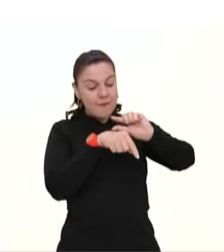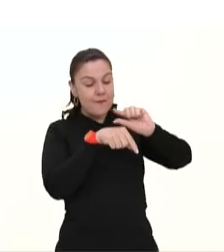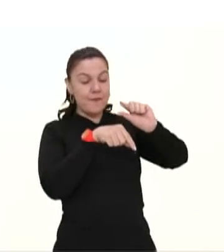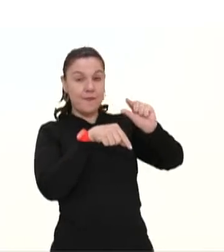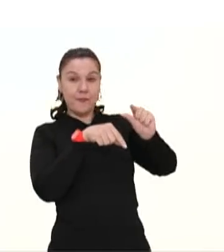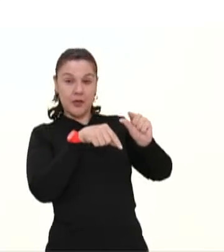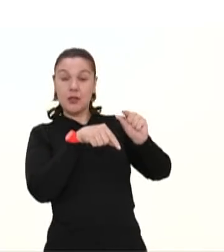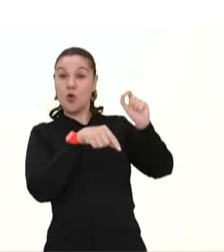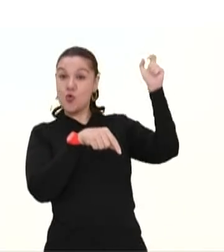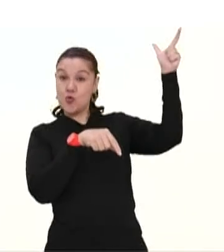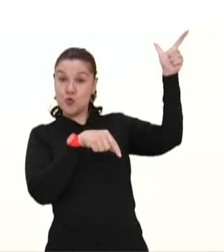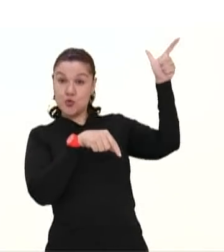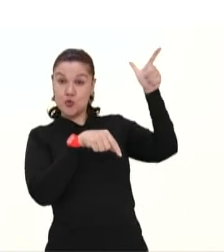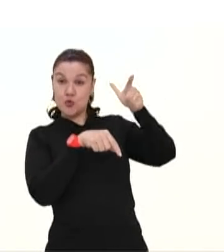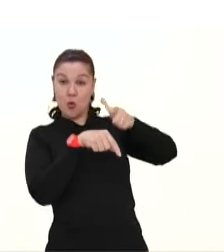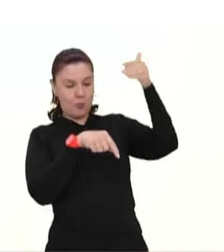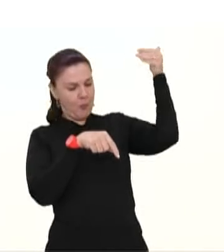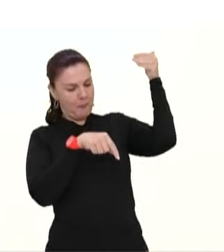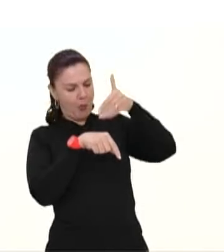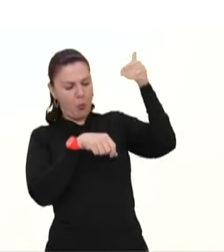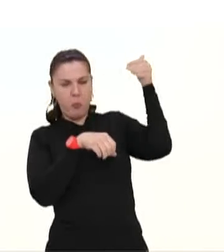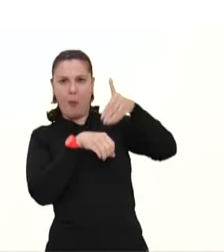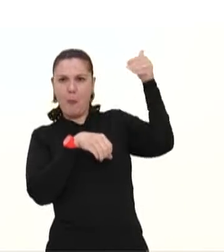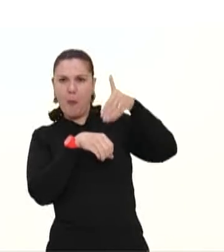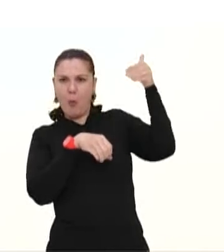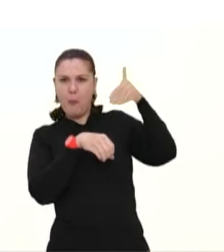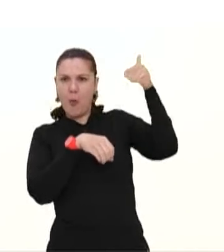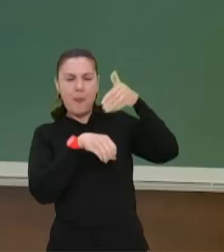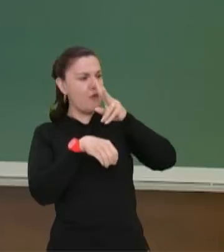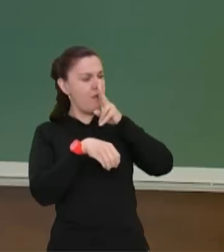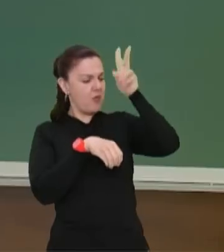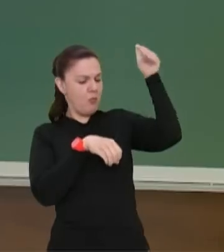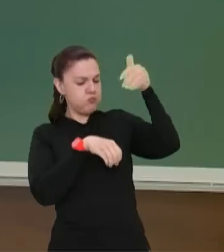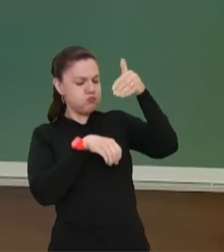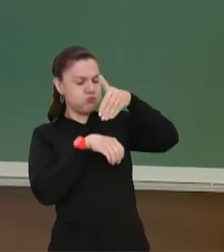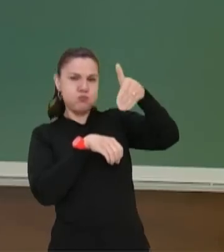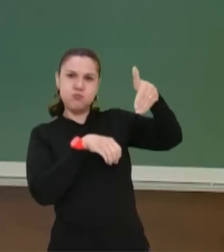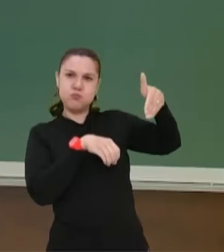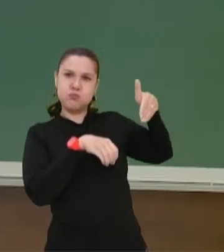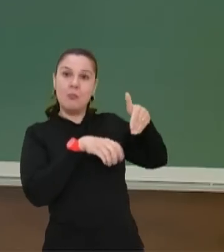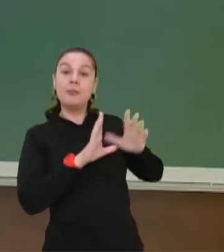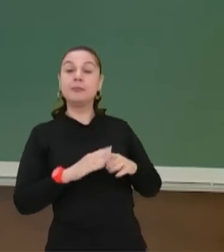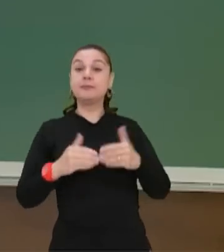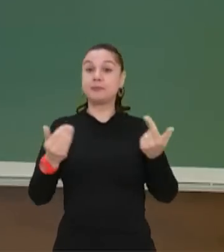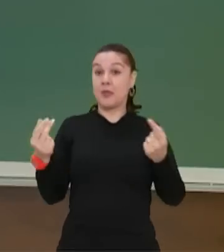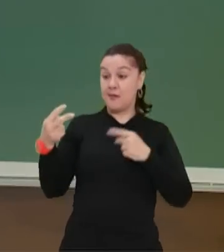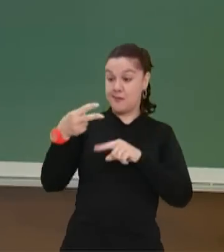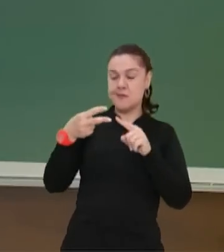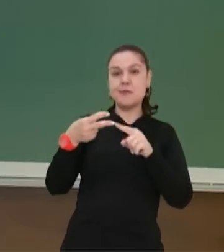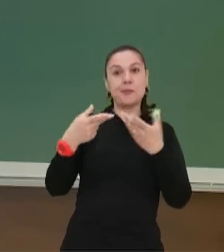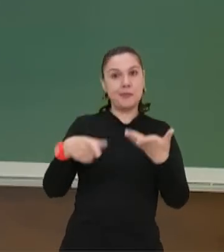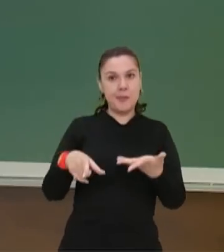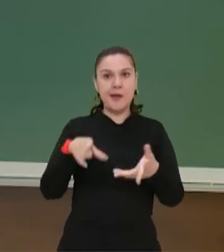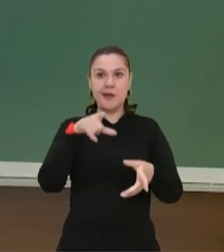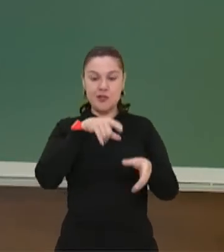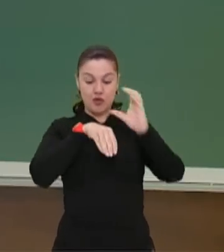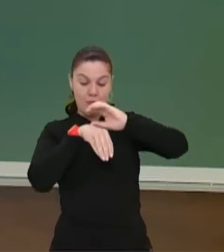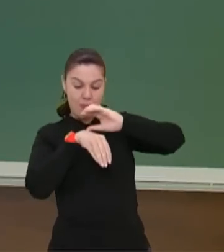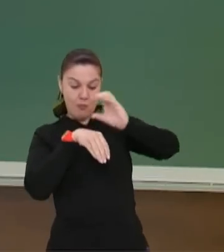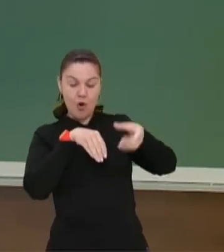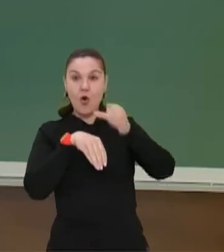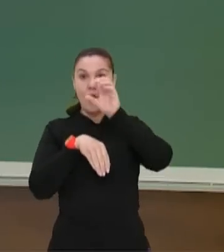fina, os raios solares entravam, né, com muita força. Segundo, nós não tínhamos a camada de